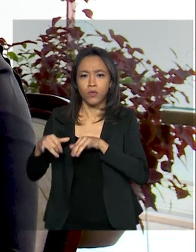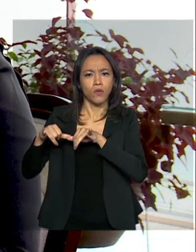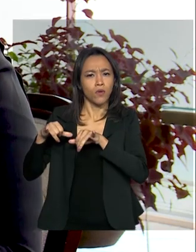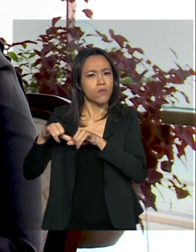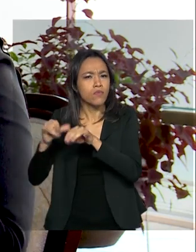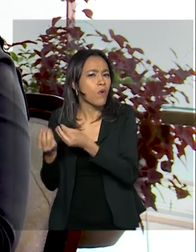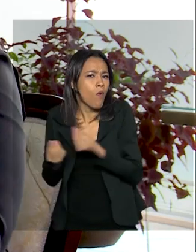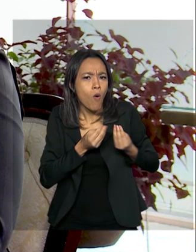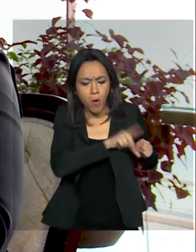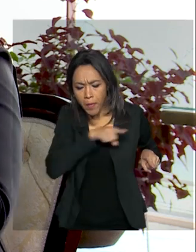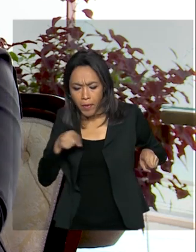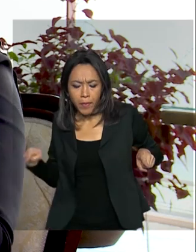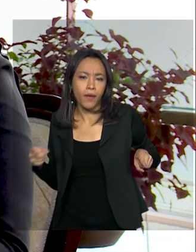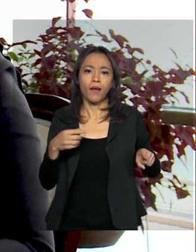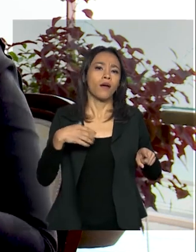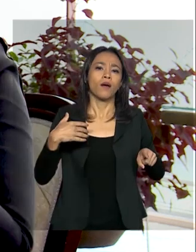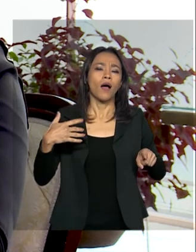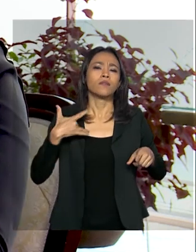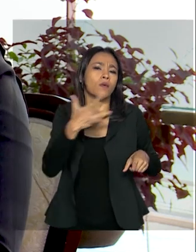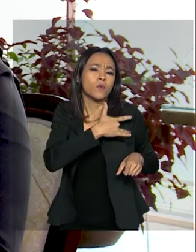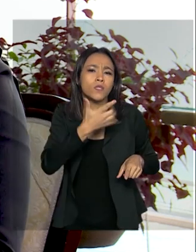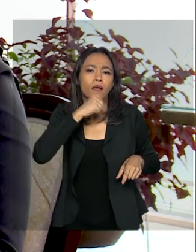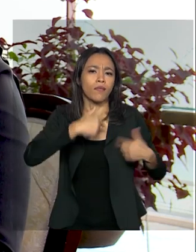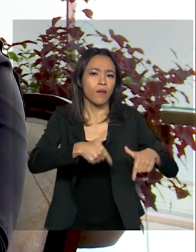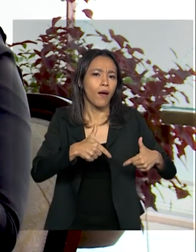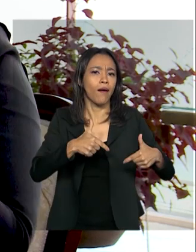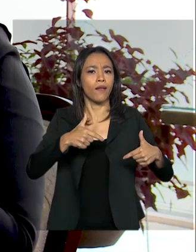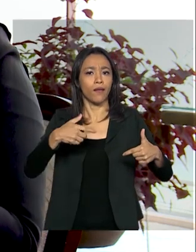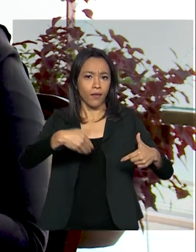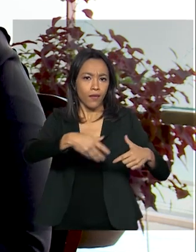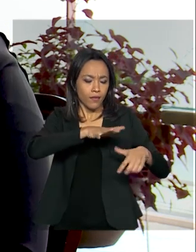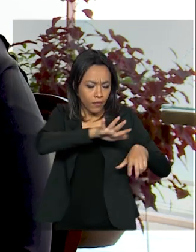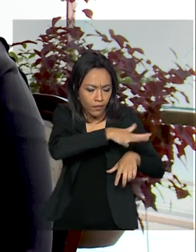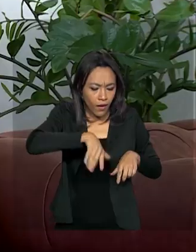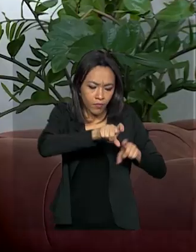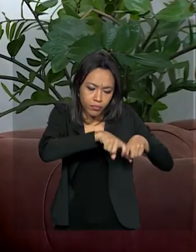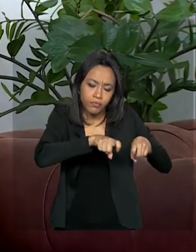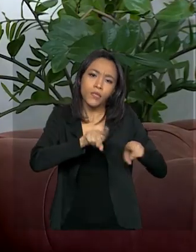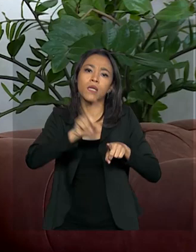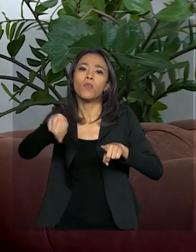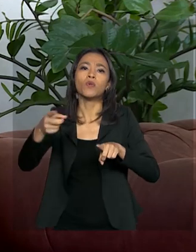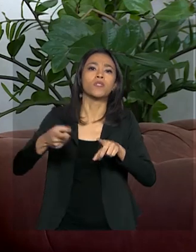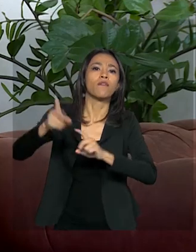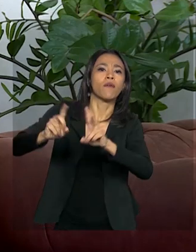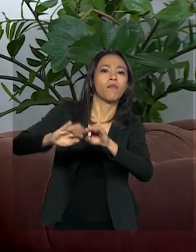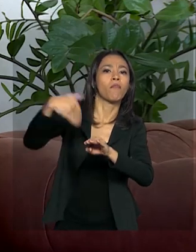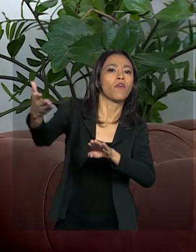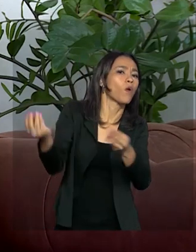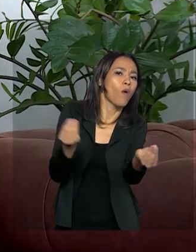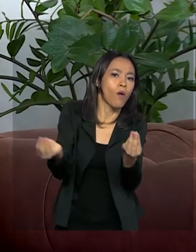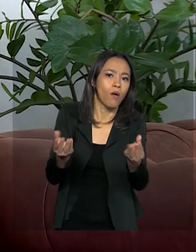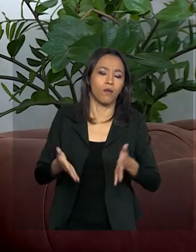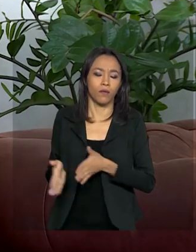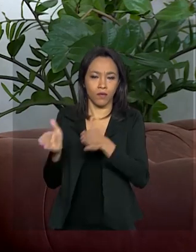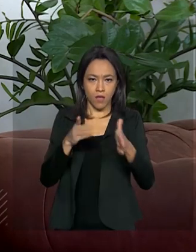cuidado com os trabalhadores não do quintal na colheita quem tá da porteira dá para dentro e para porteira para fora em suma as cartilhas